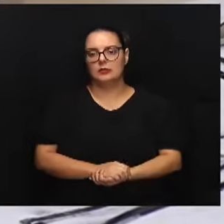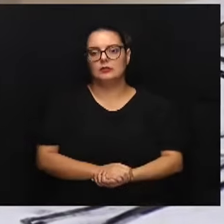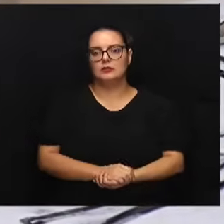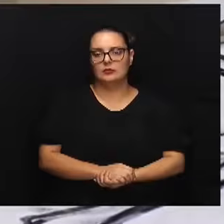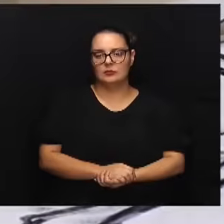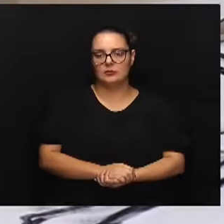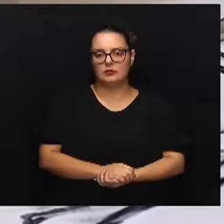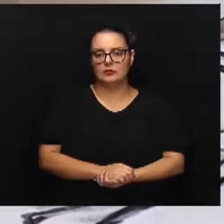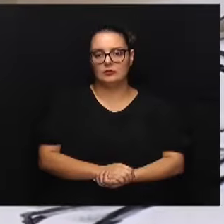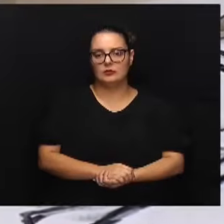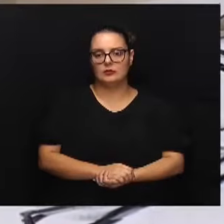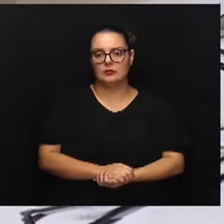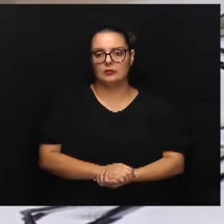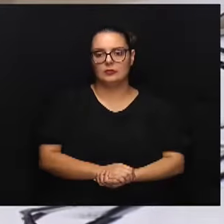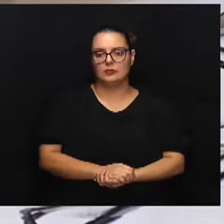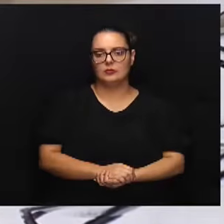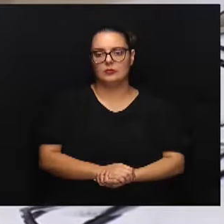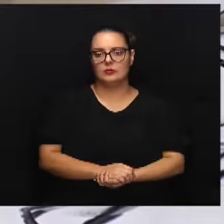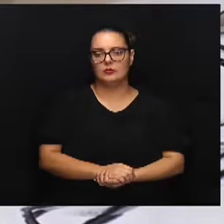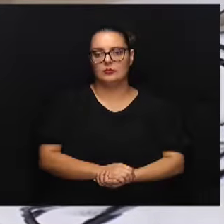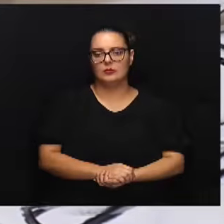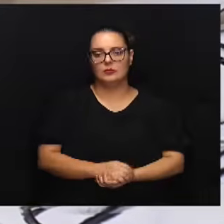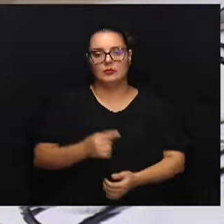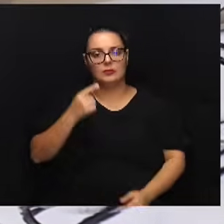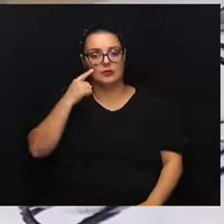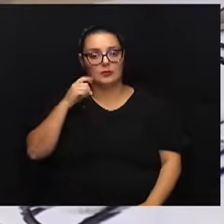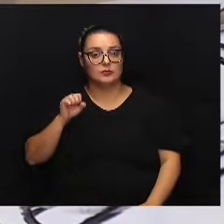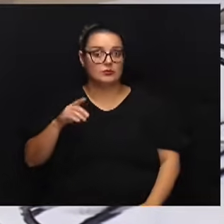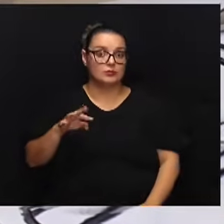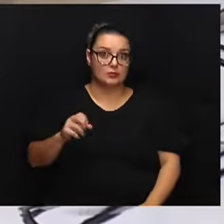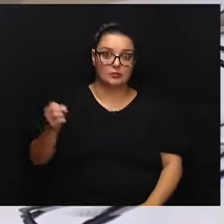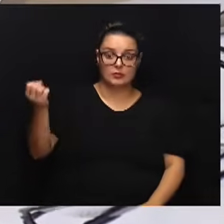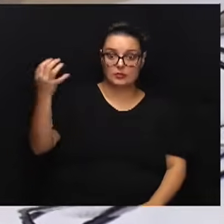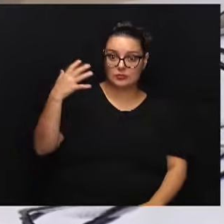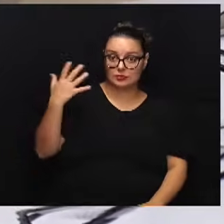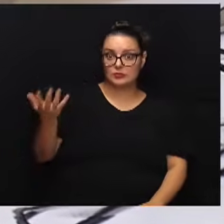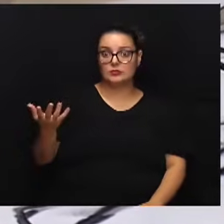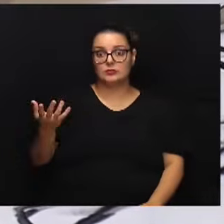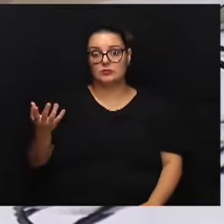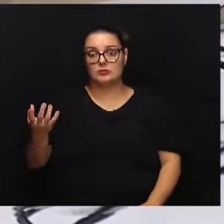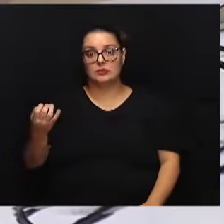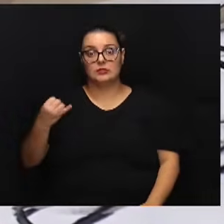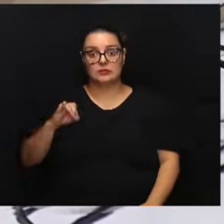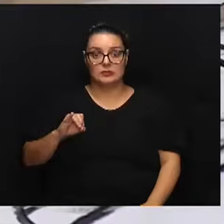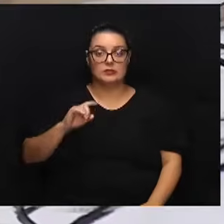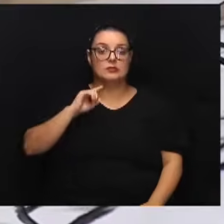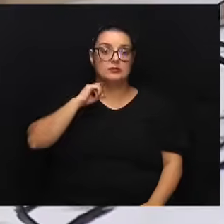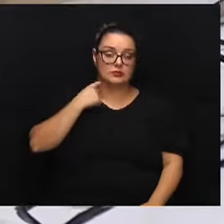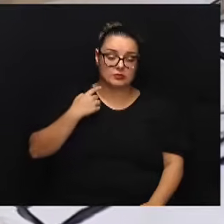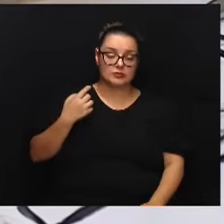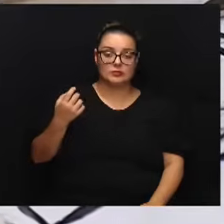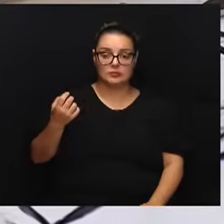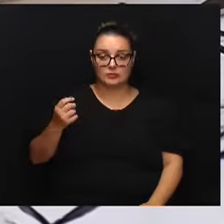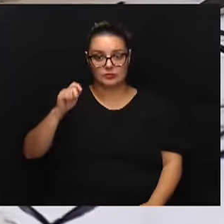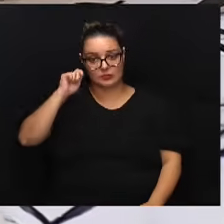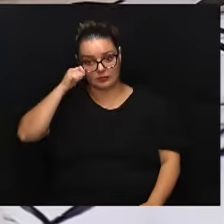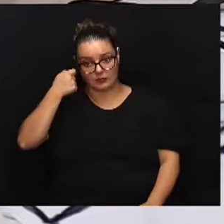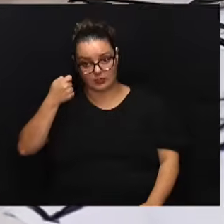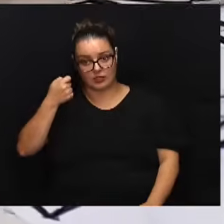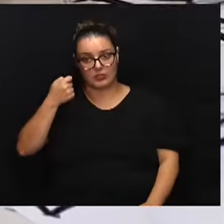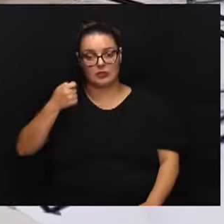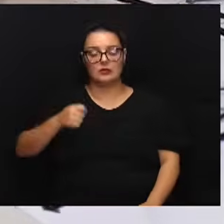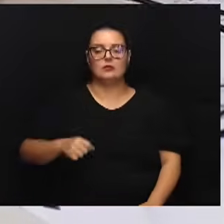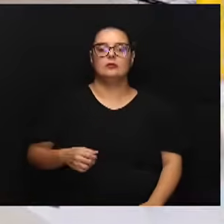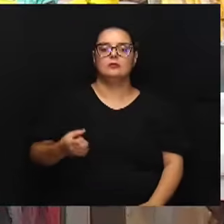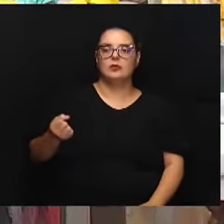uma outra pegada com relação à perspectiva de sombras, de luz. E se o pincel ainda estiver sujo de preto, pega